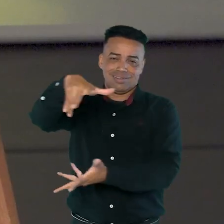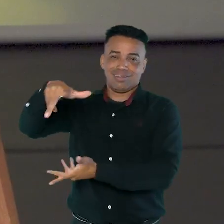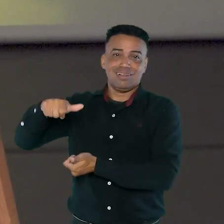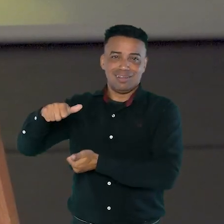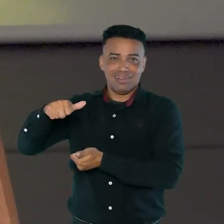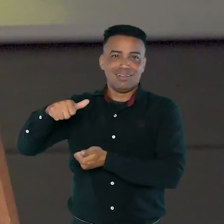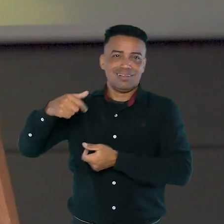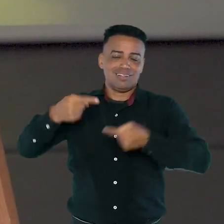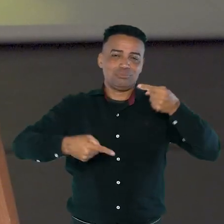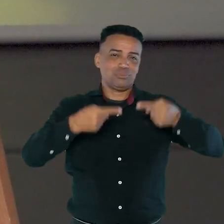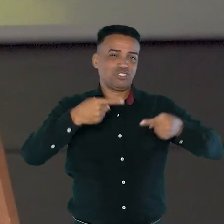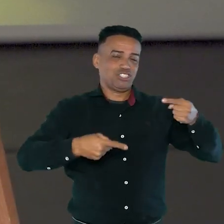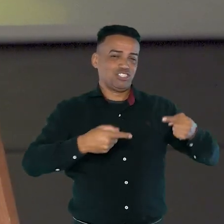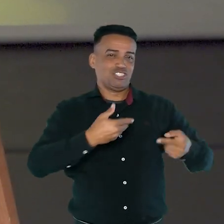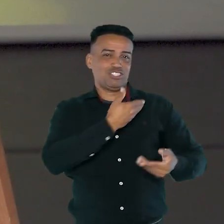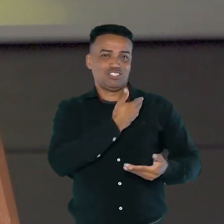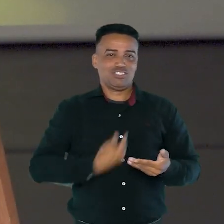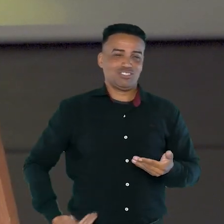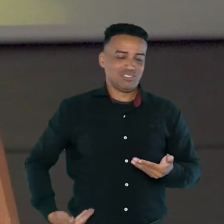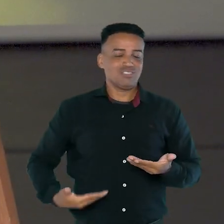do jogo político.